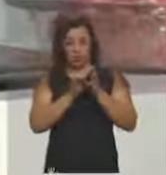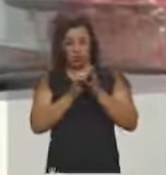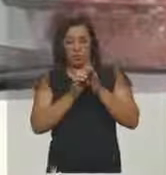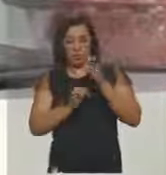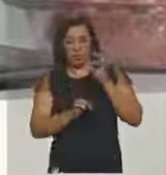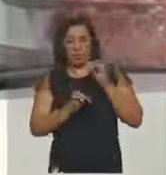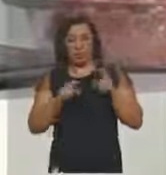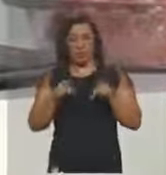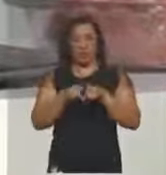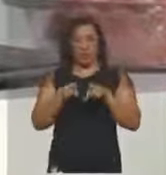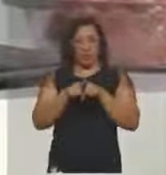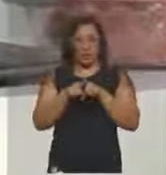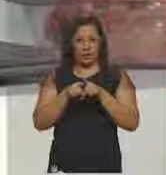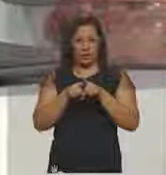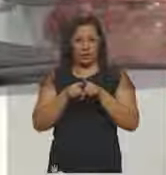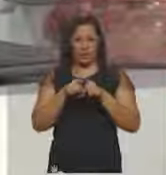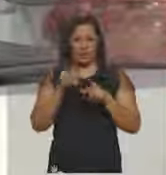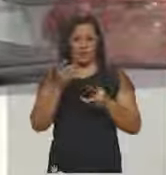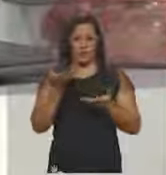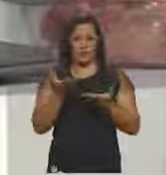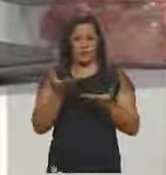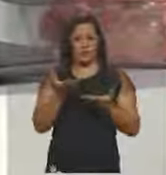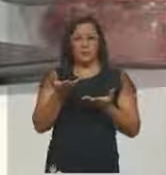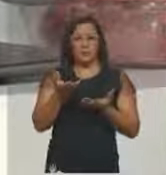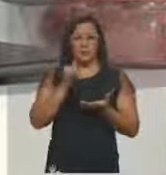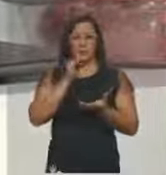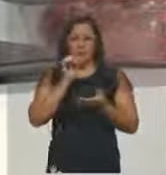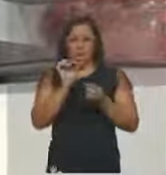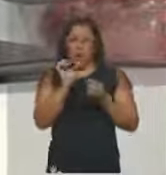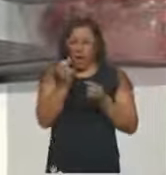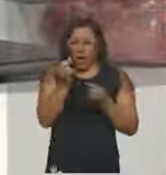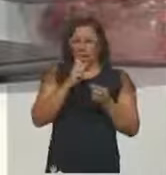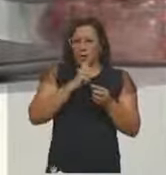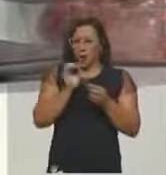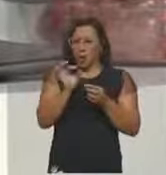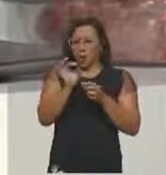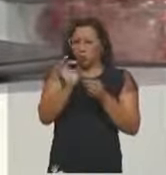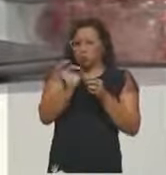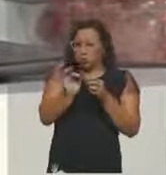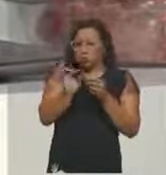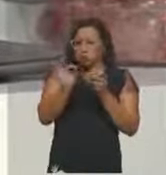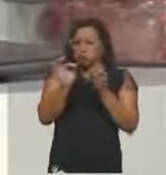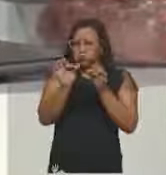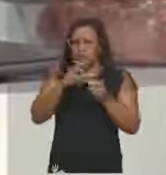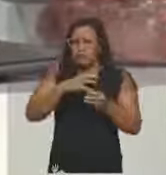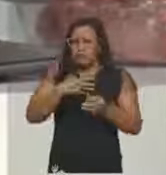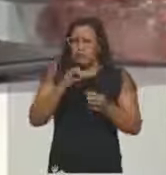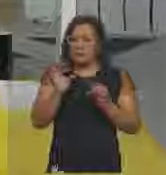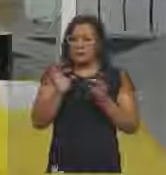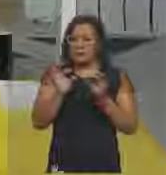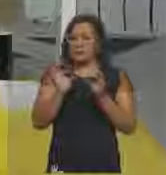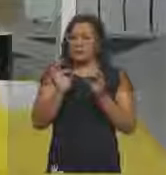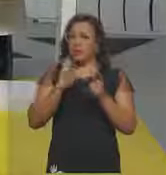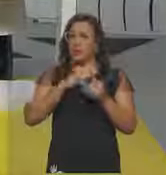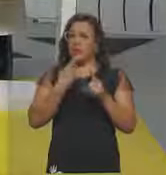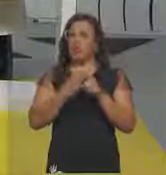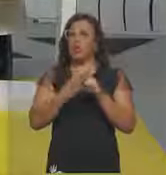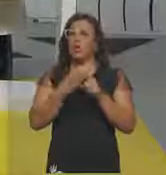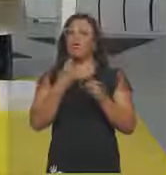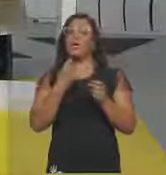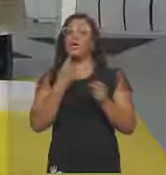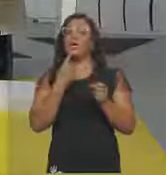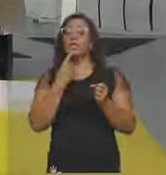tem uma estrutura mais grossa, mais espessa, porque o sangue sai do